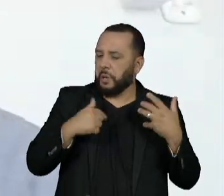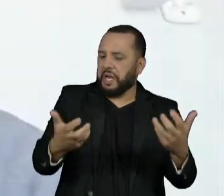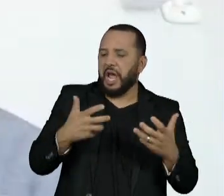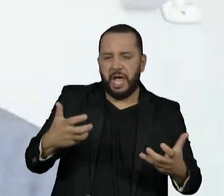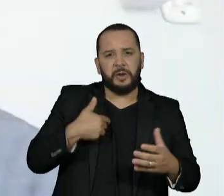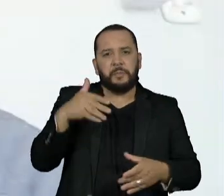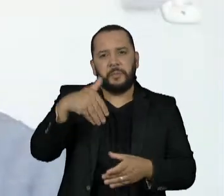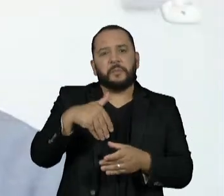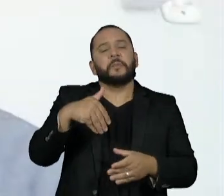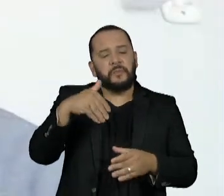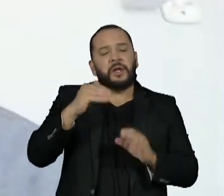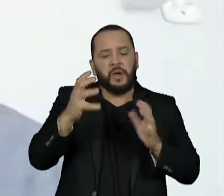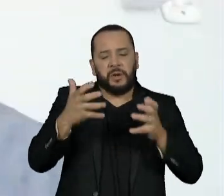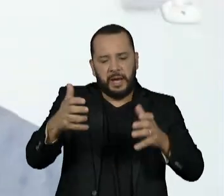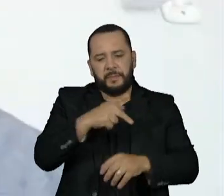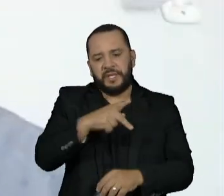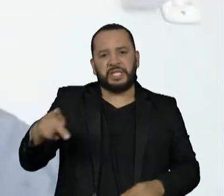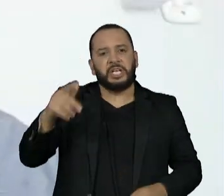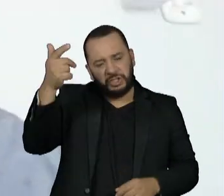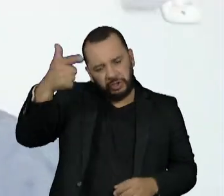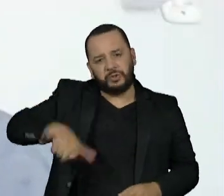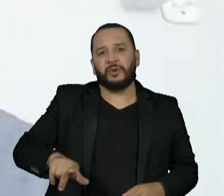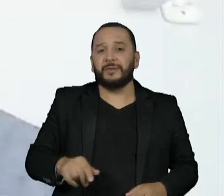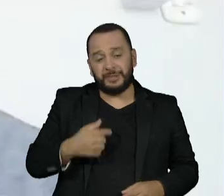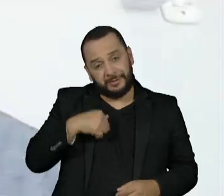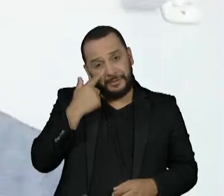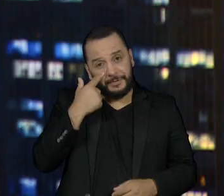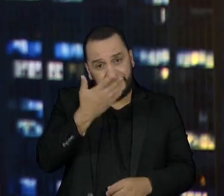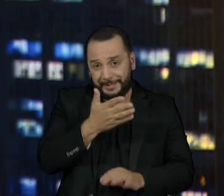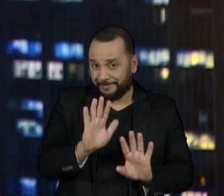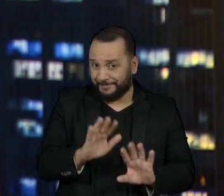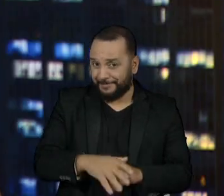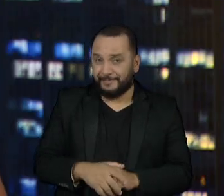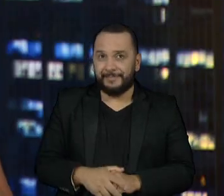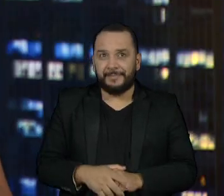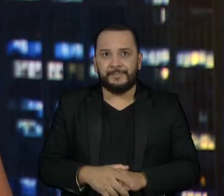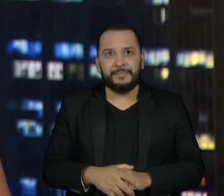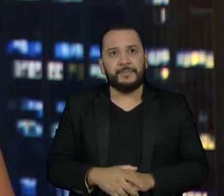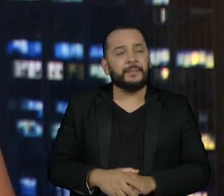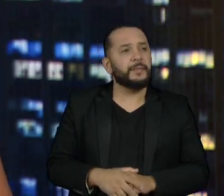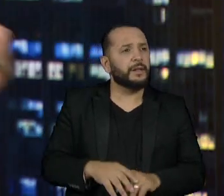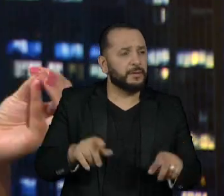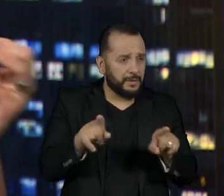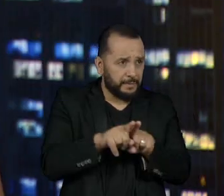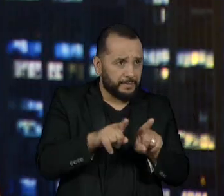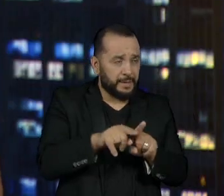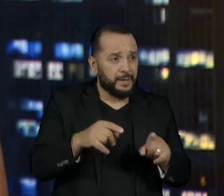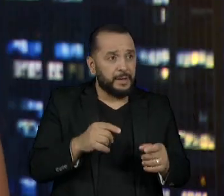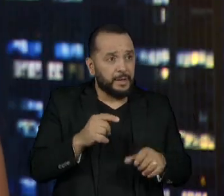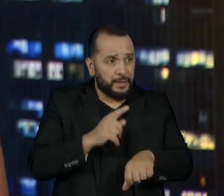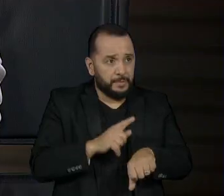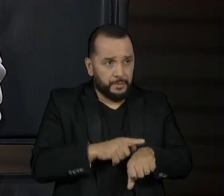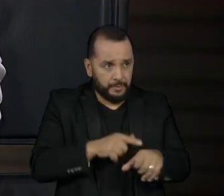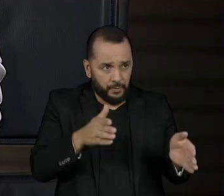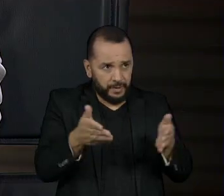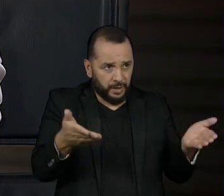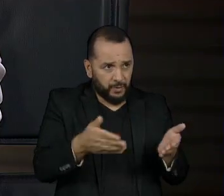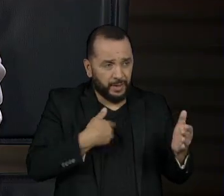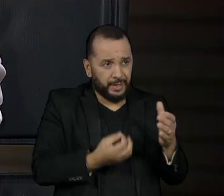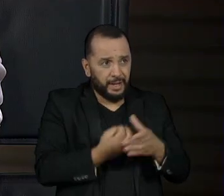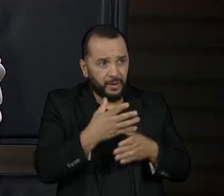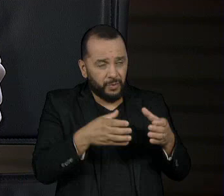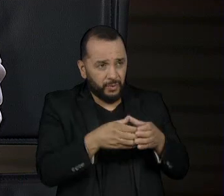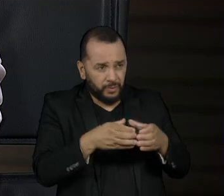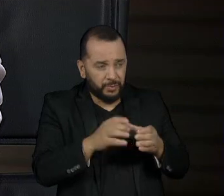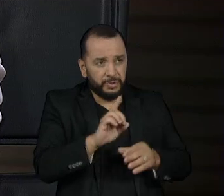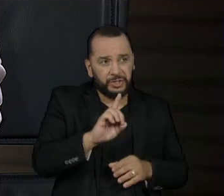impediram ele de libertar o povo, que vai ser o discurso que ele vai fazer. Agora é o momento de formar frentes, seja de direita ou de esquerda? Olha, é o momento